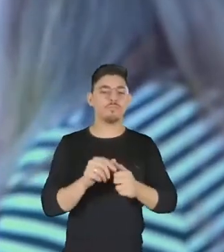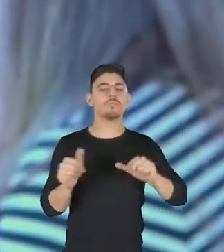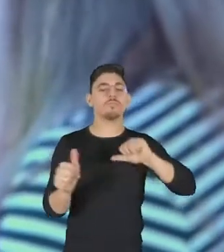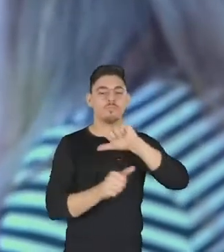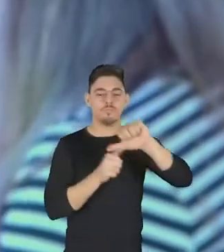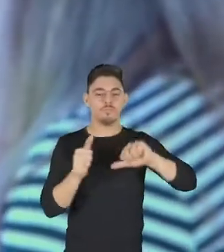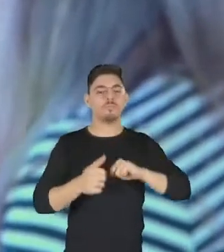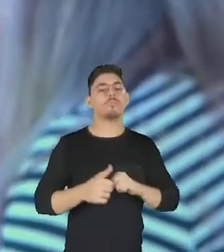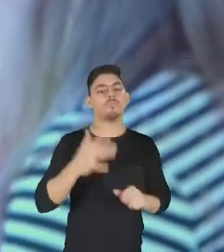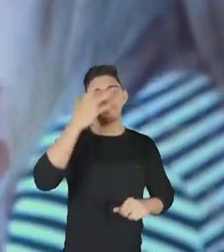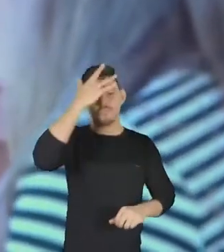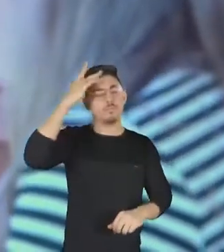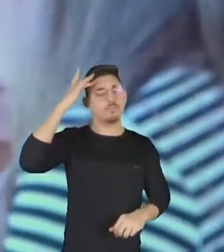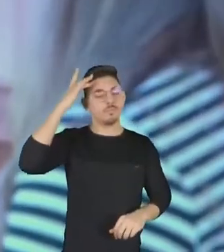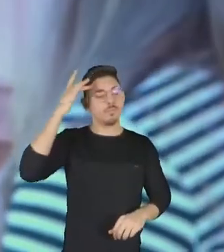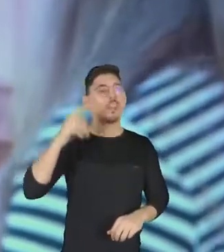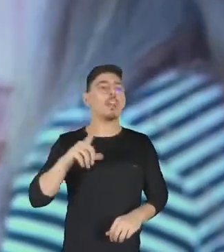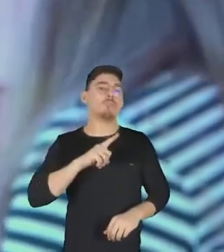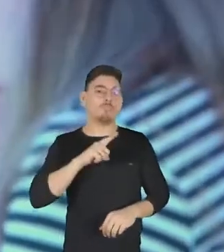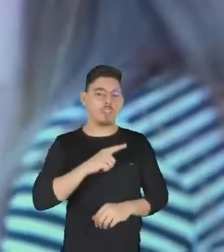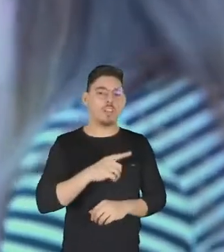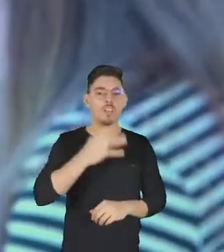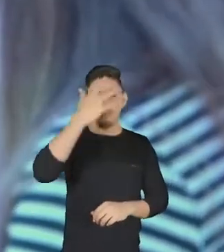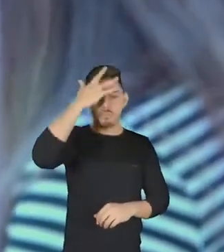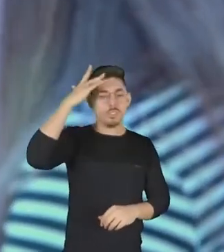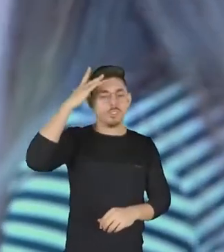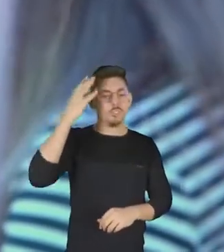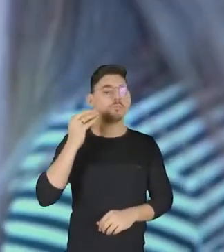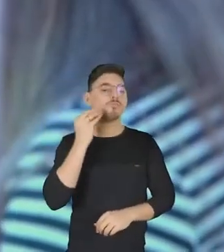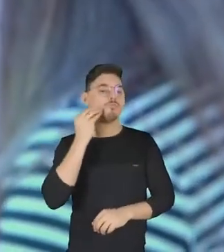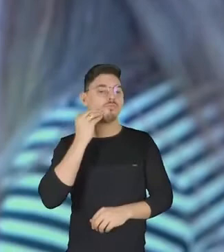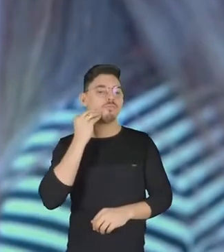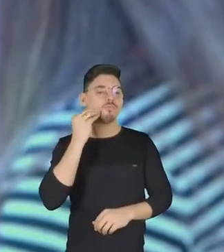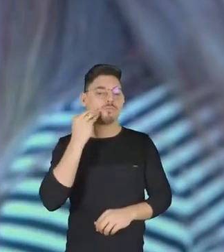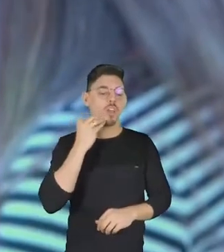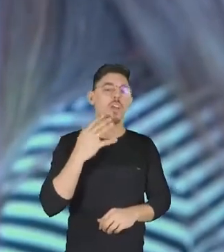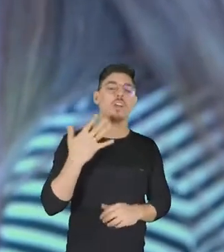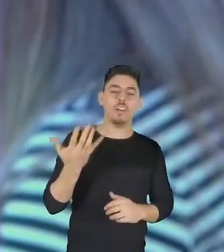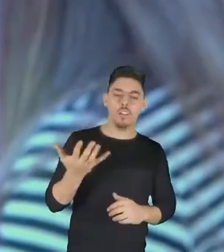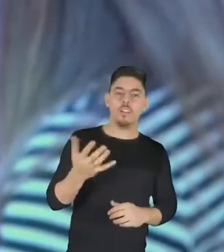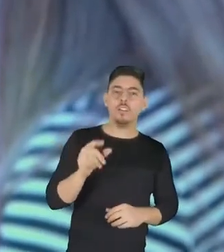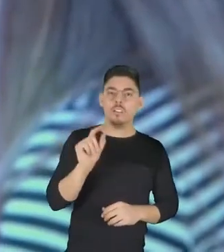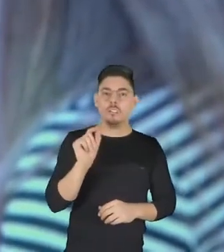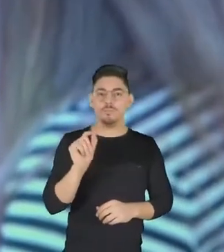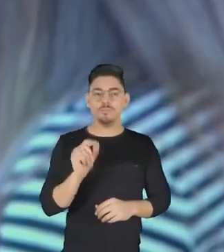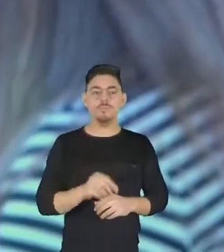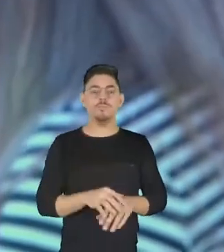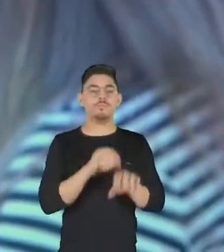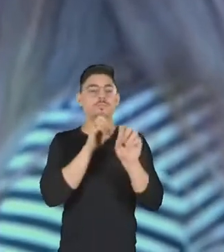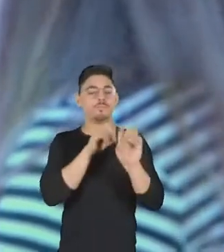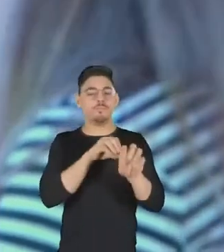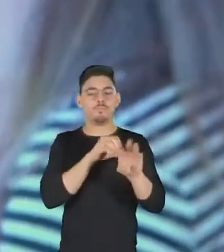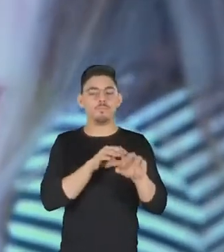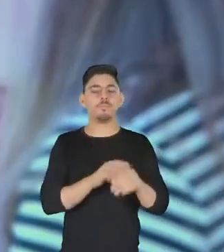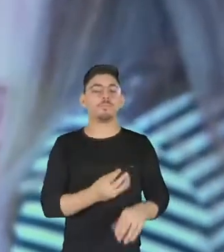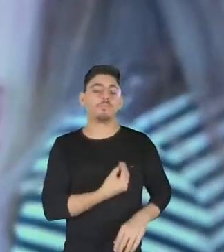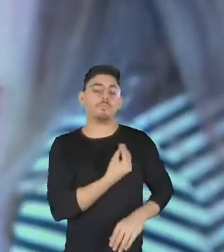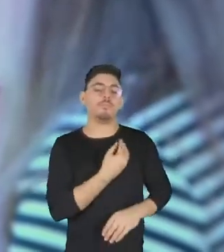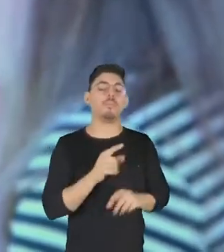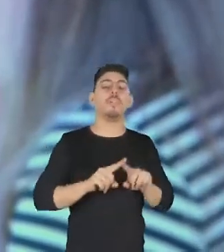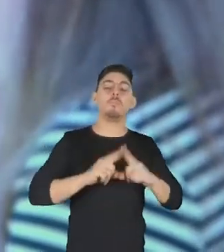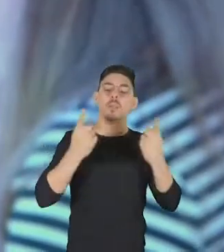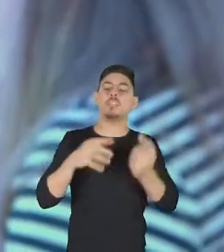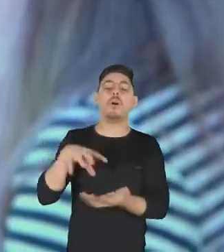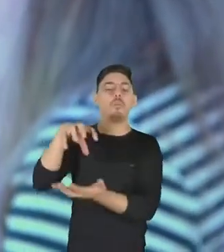existe um público que prefere, que usufrui de um processo educacional presencial, mas tem um